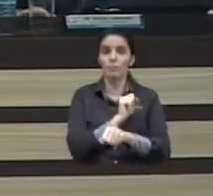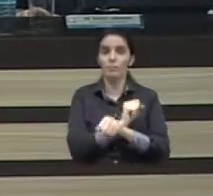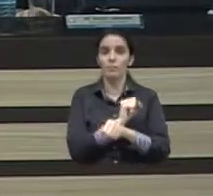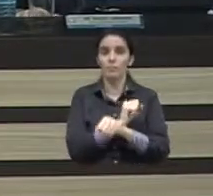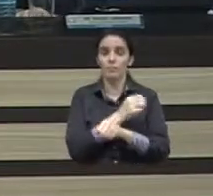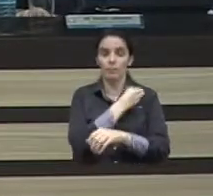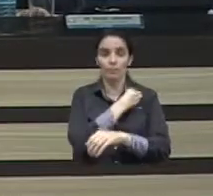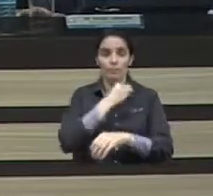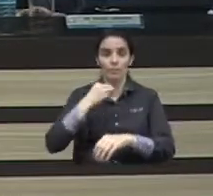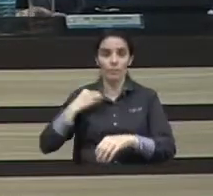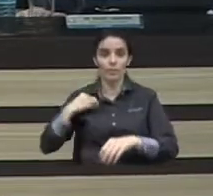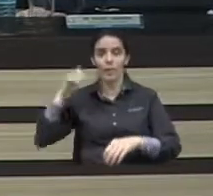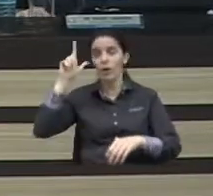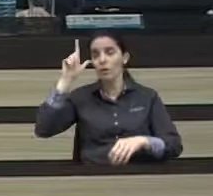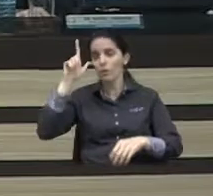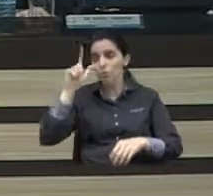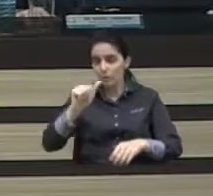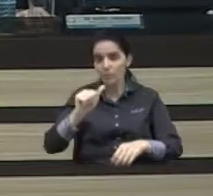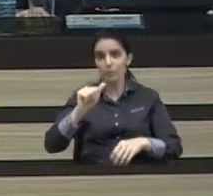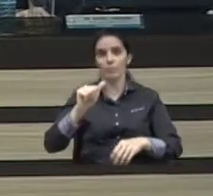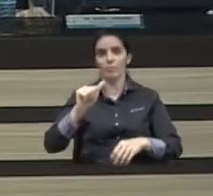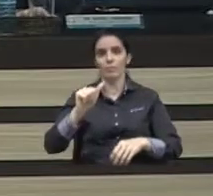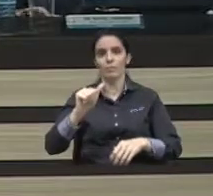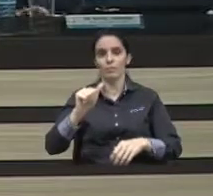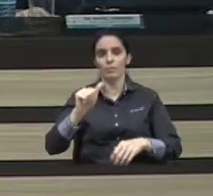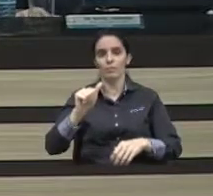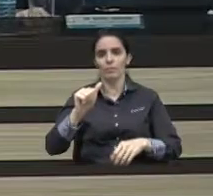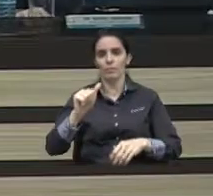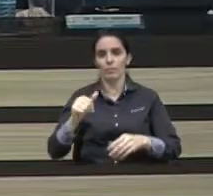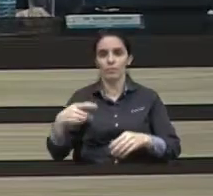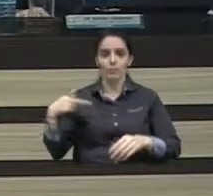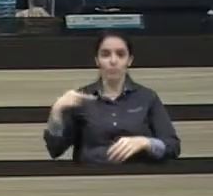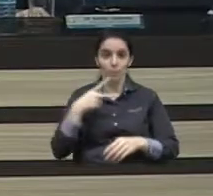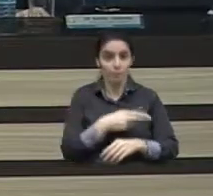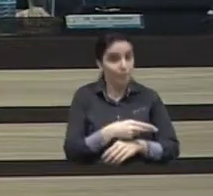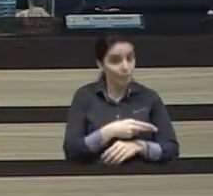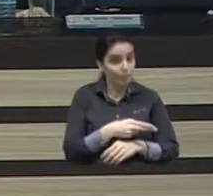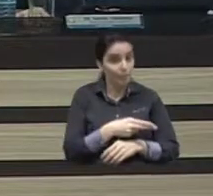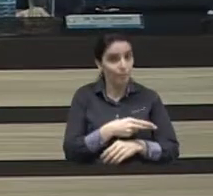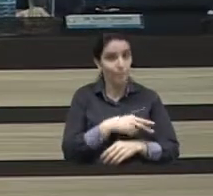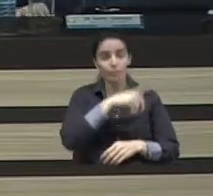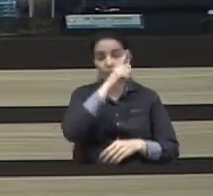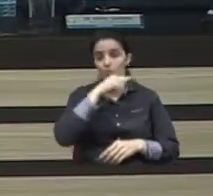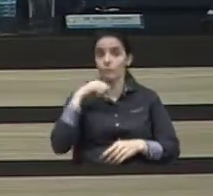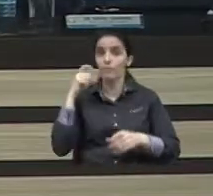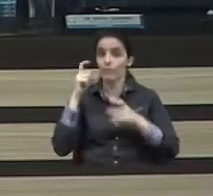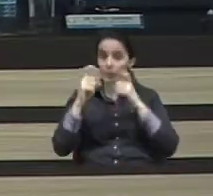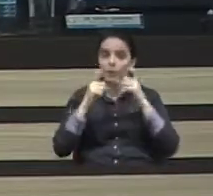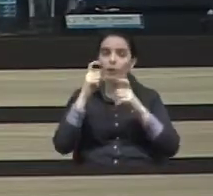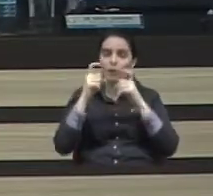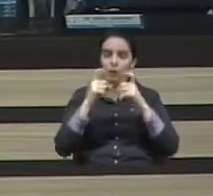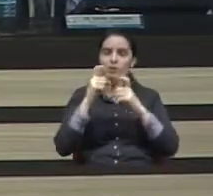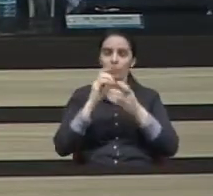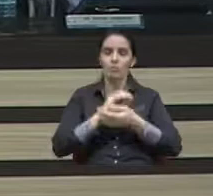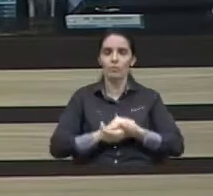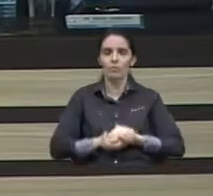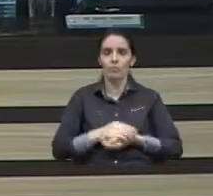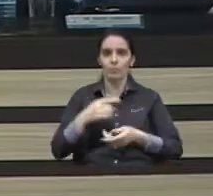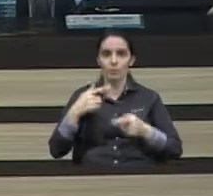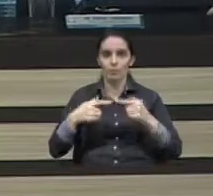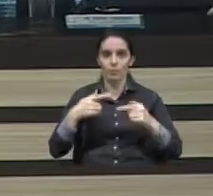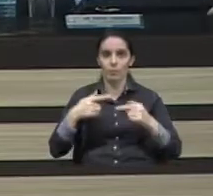fazer uma biópsia, e depois ele chegar até a cirurgia, por isso a minha preocupação. Muito obrigada. Continua em